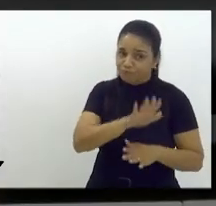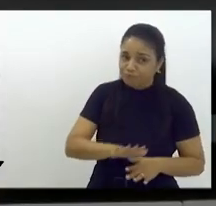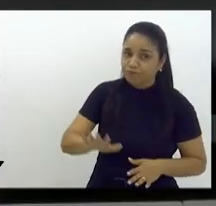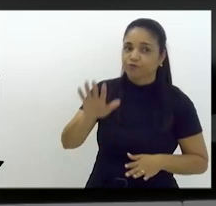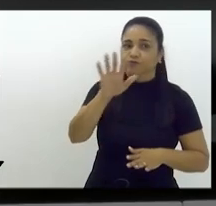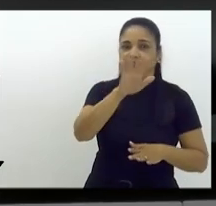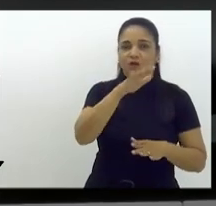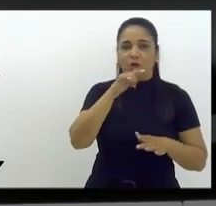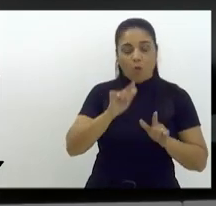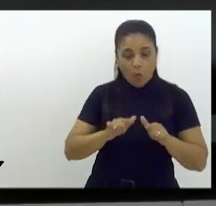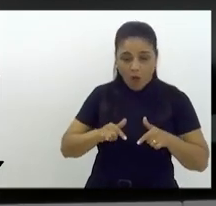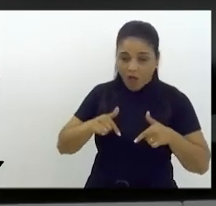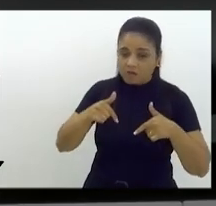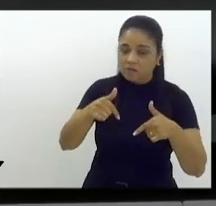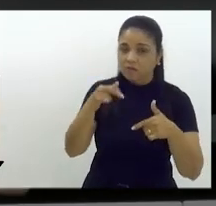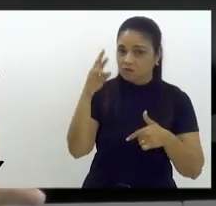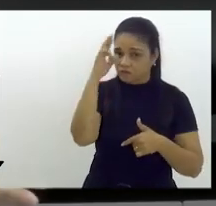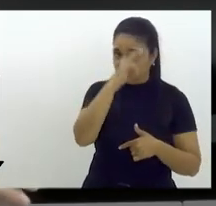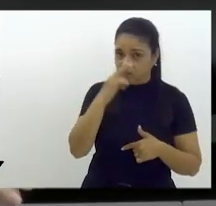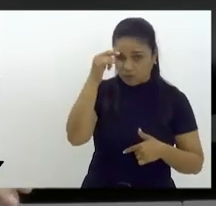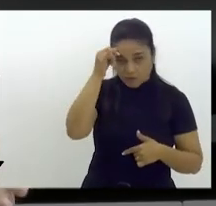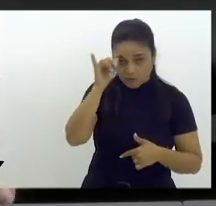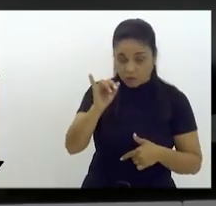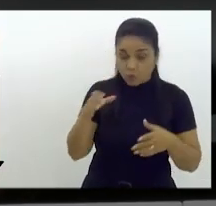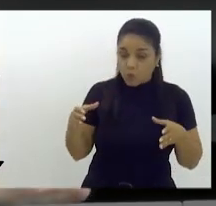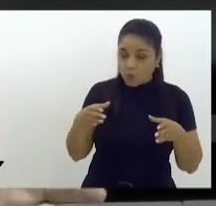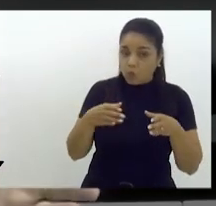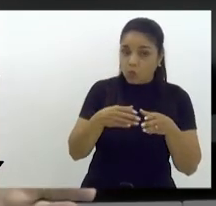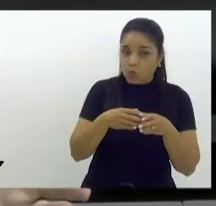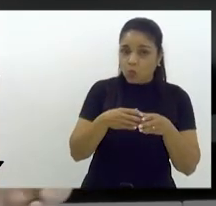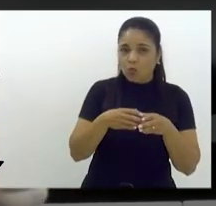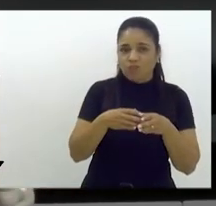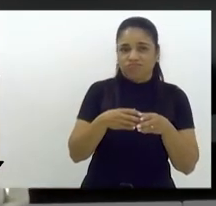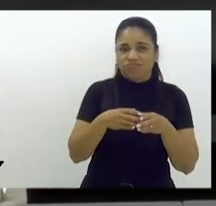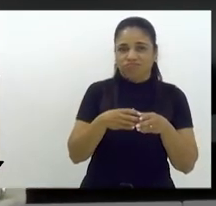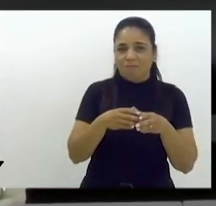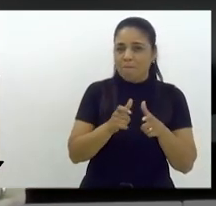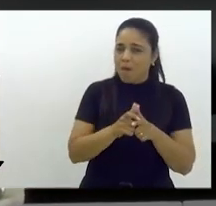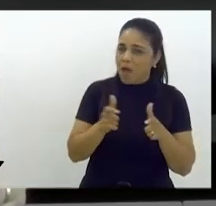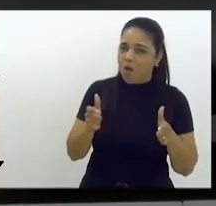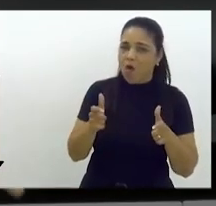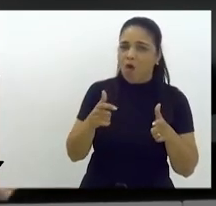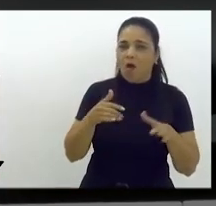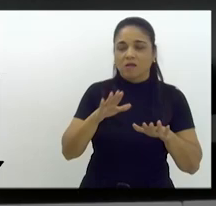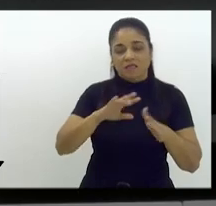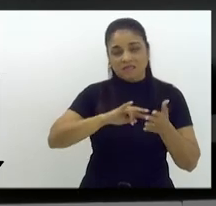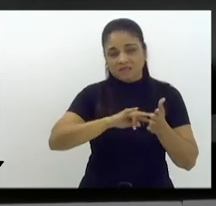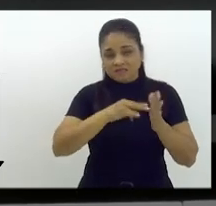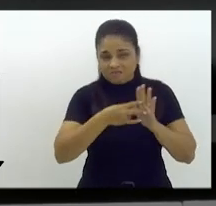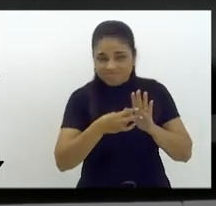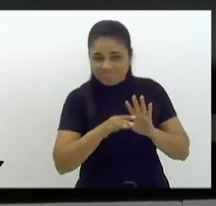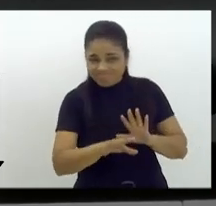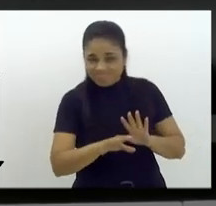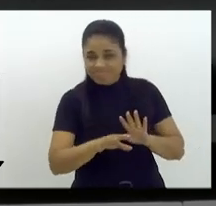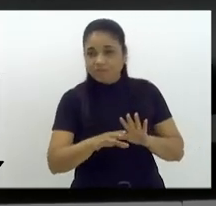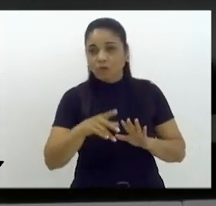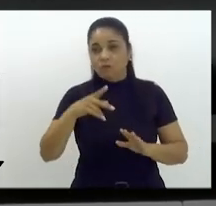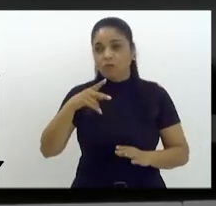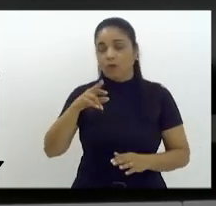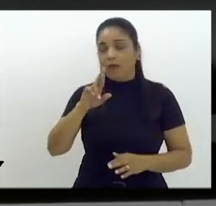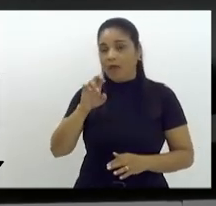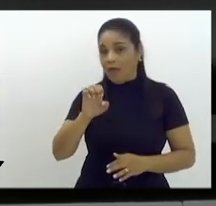fazer ações de investigação com grupos grandes porque eu sei que se fosse fazer algo nesse sentido nós teríamos aí nesse caso específico do headpiu